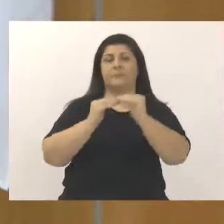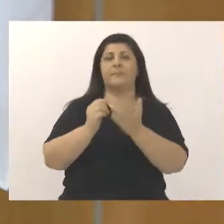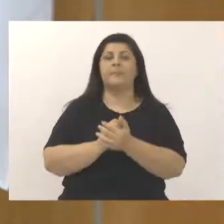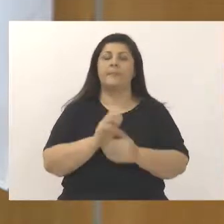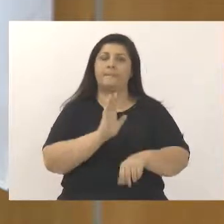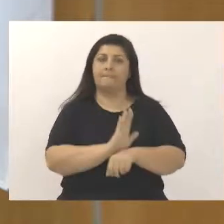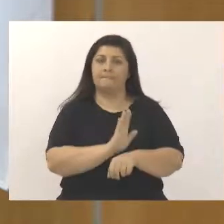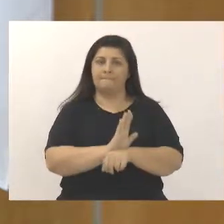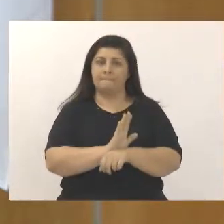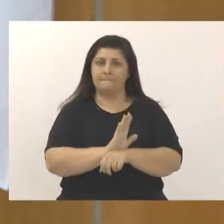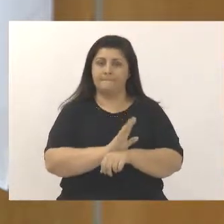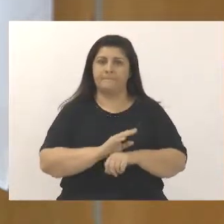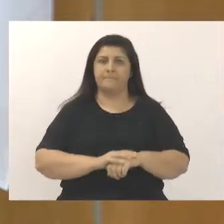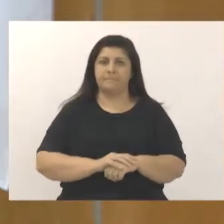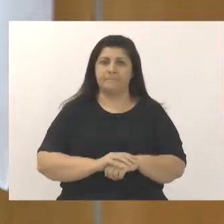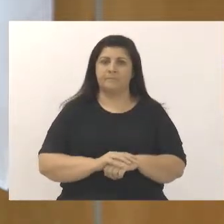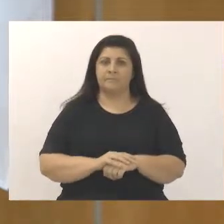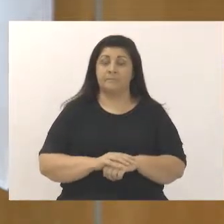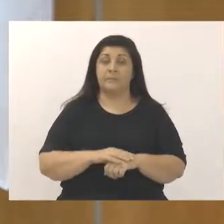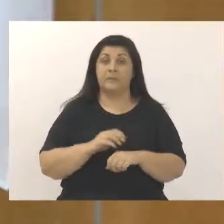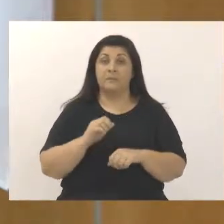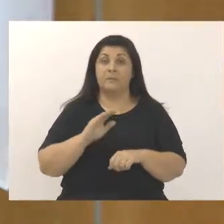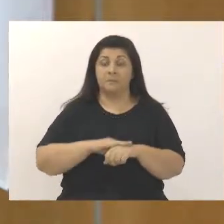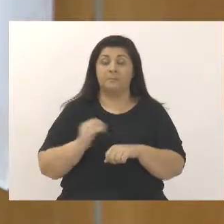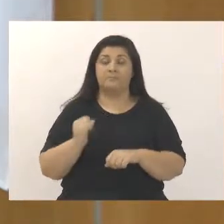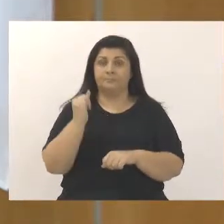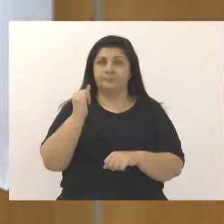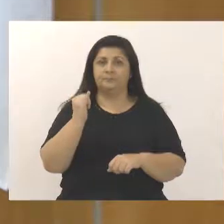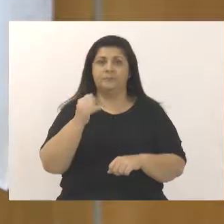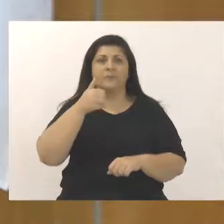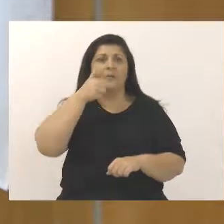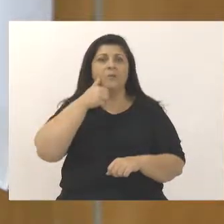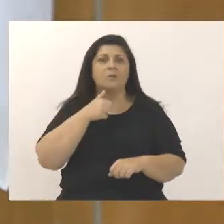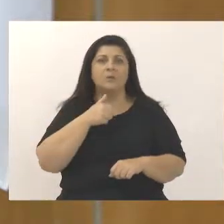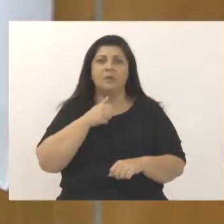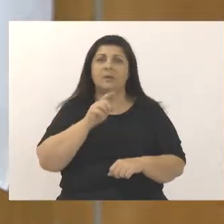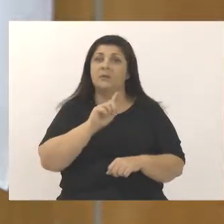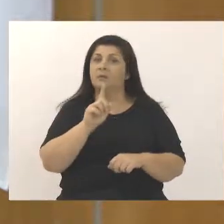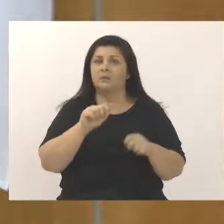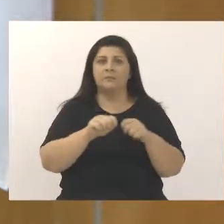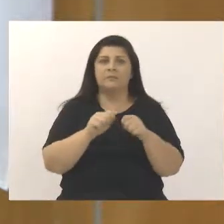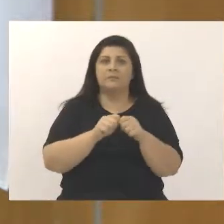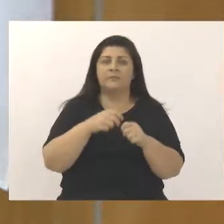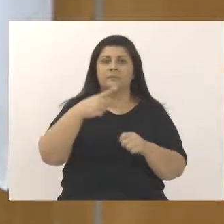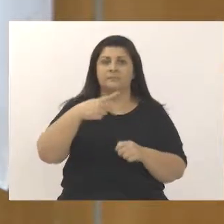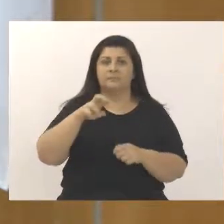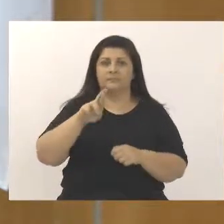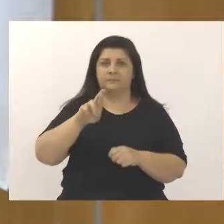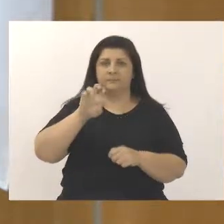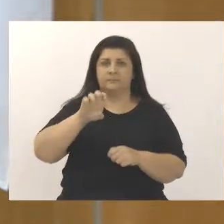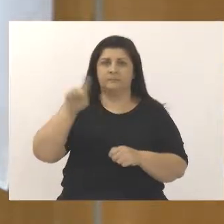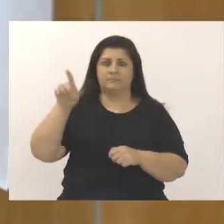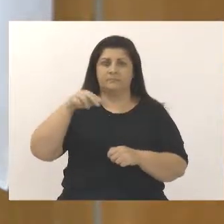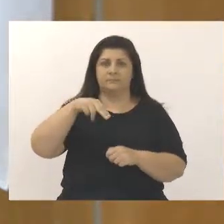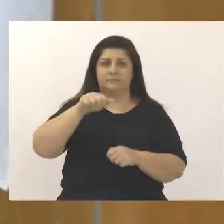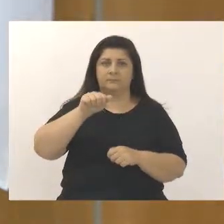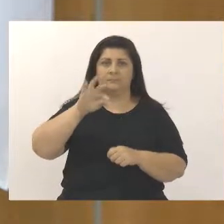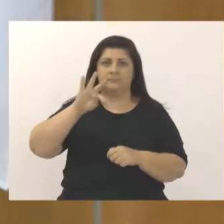principalmente, das 20% das gestantes que não terminam o pré-natal. E também, só